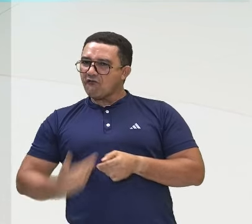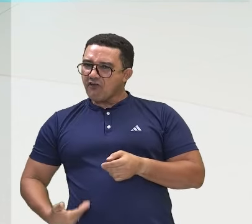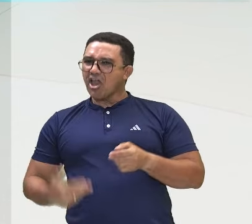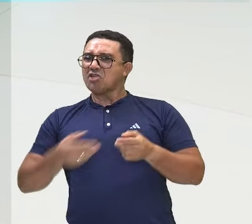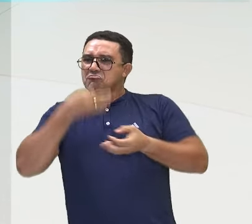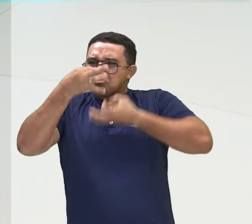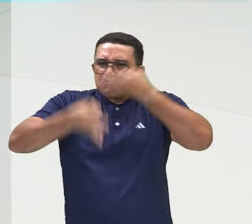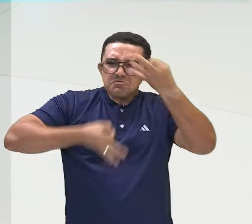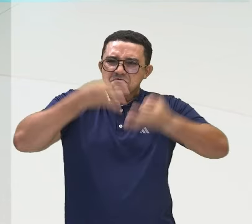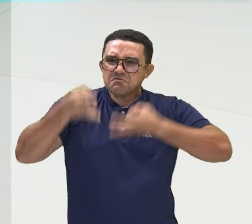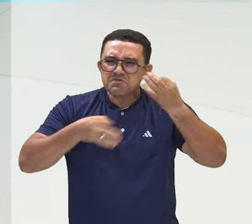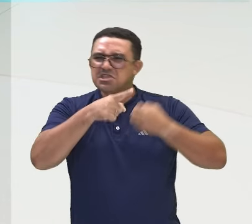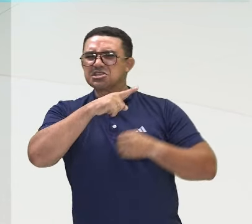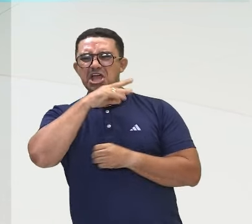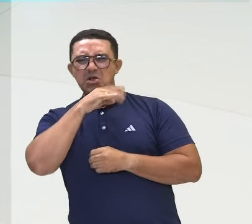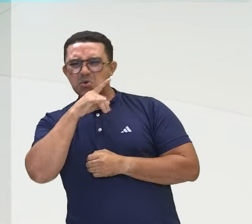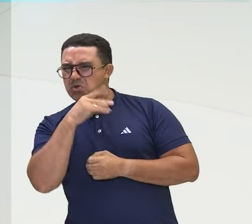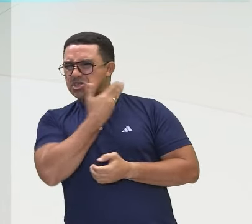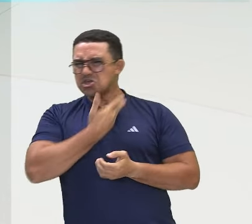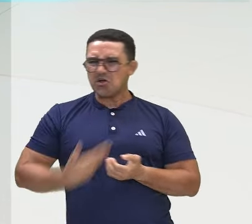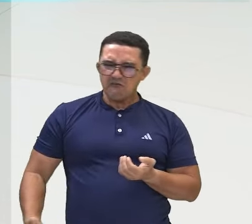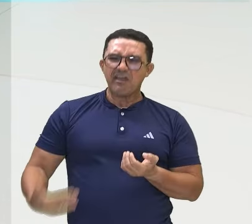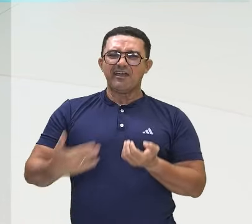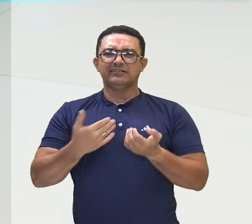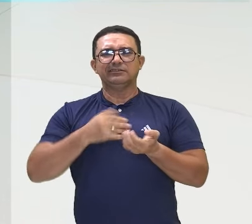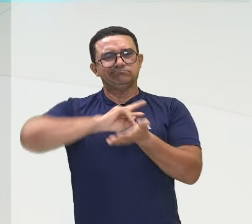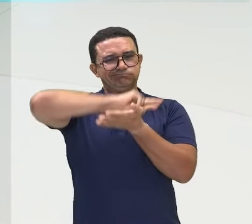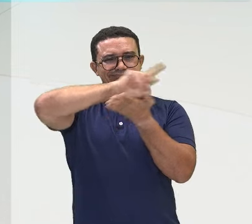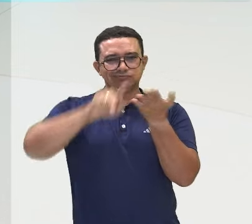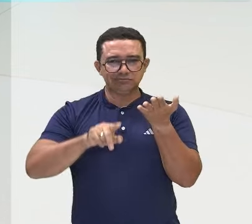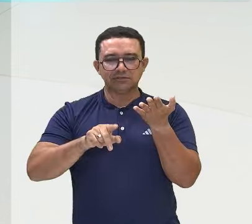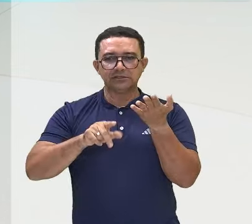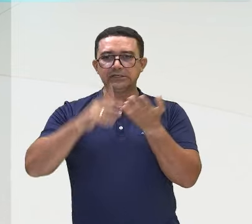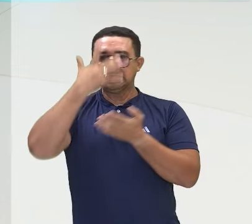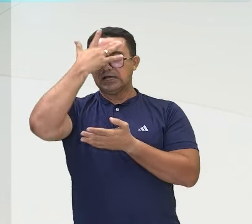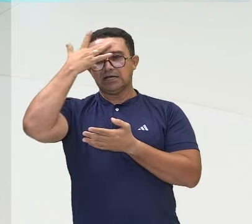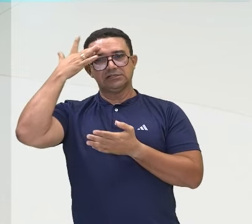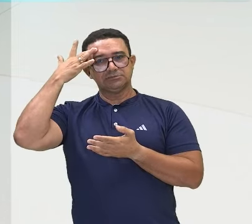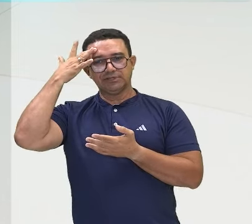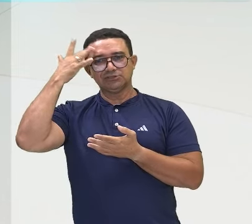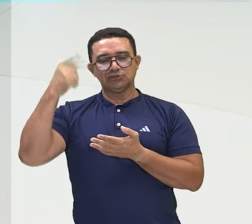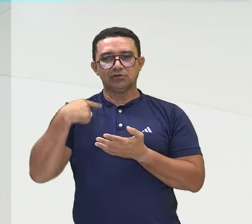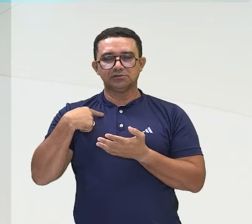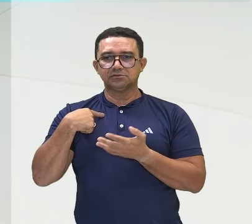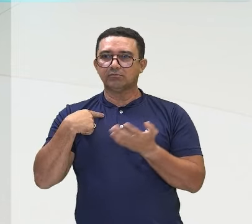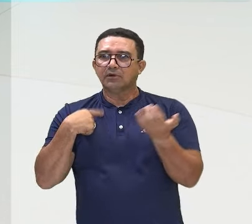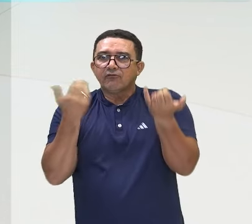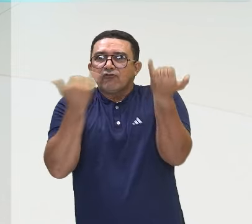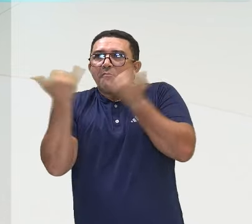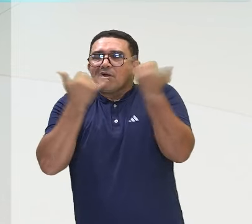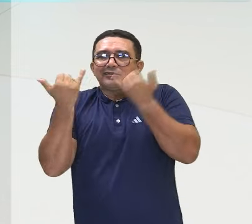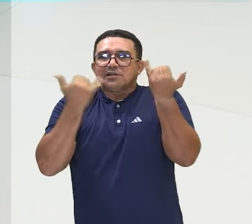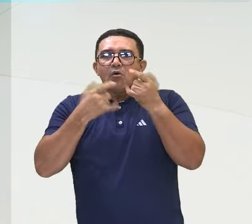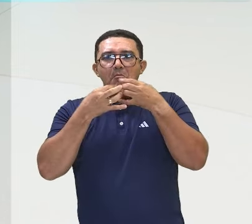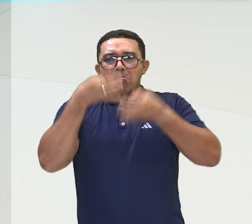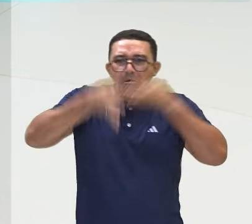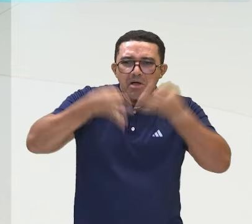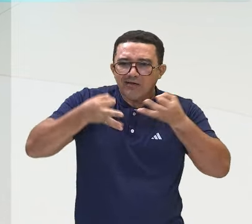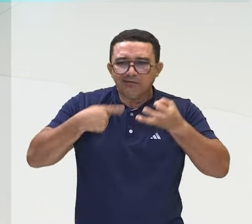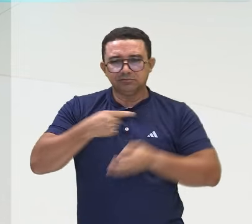assim, a situação está assim, assim, assim. E aí, claro, quem estava recebendo essas críticas, não gostou muito, então